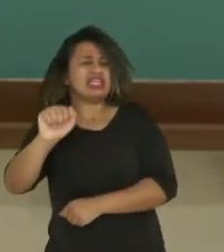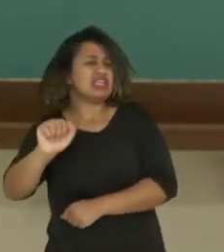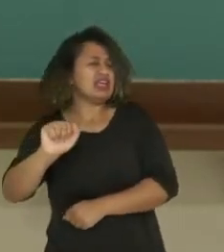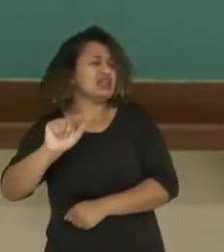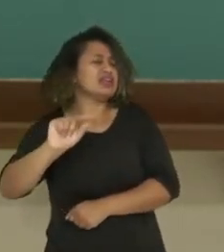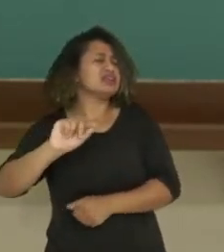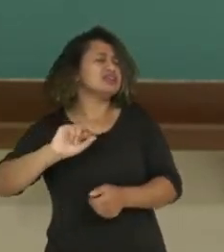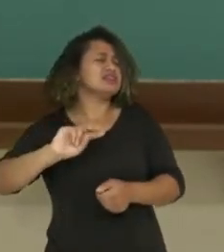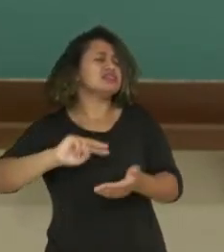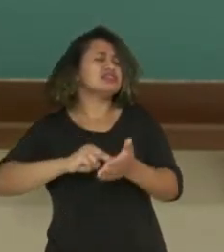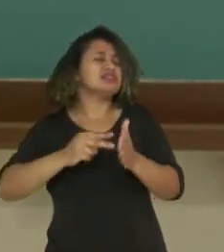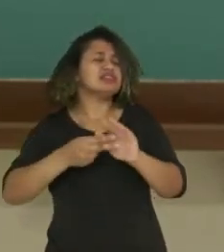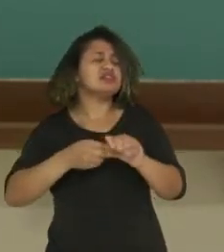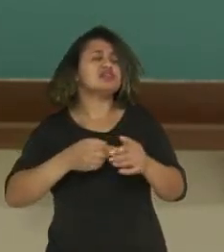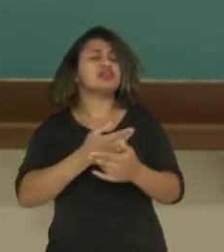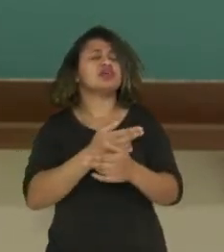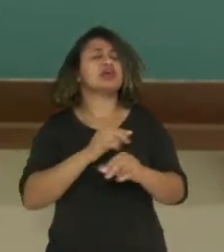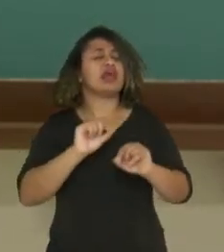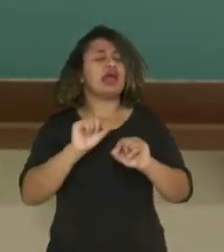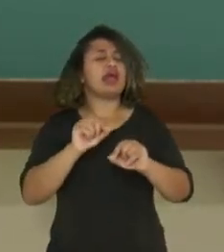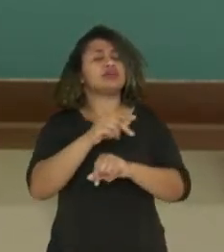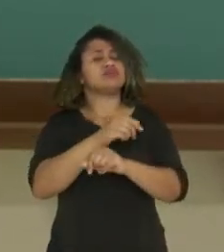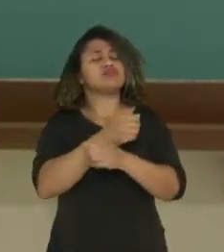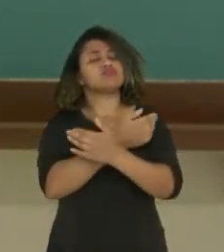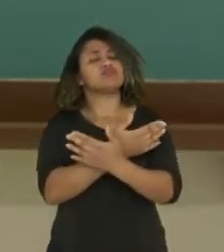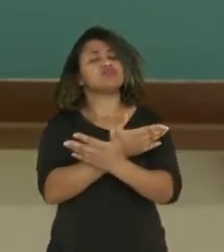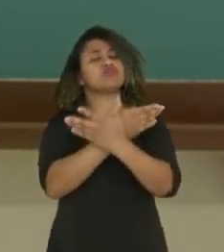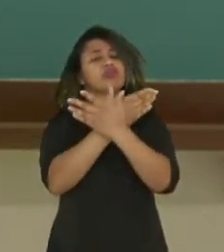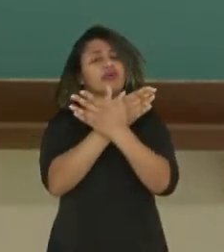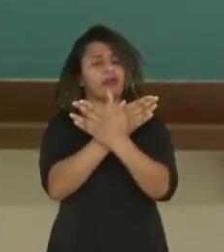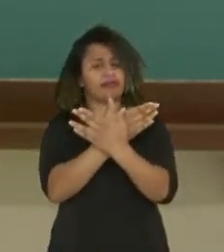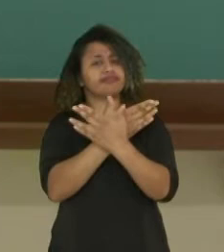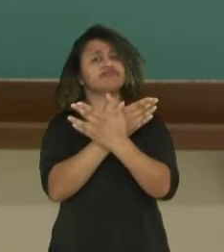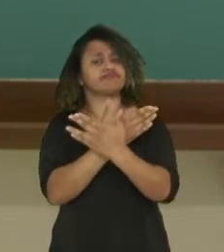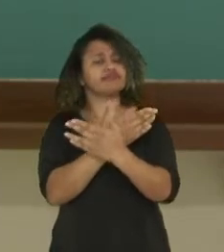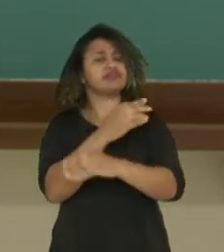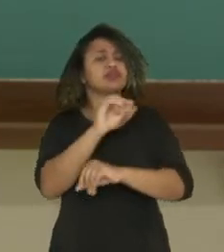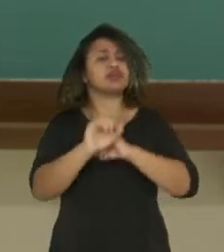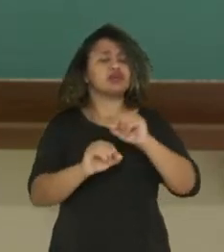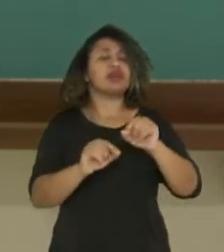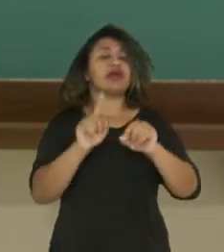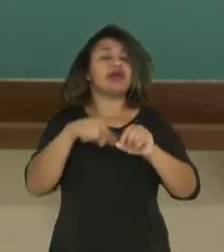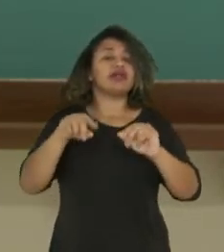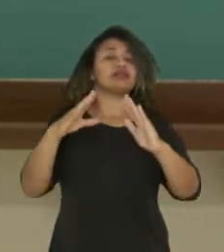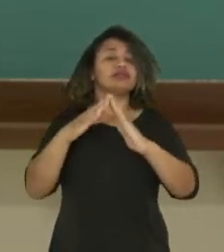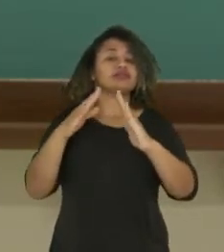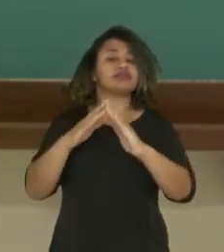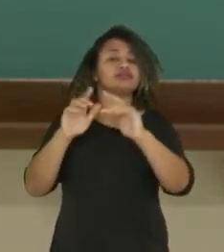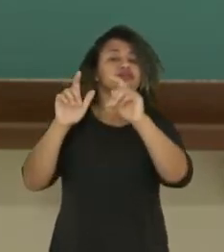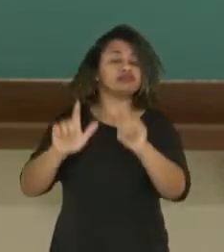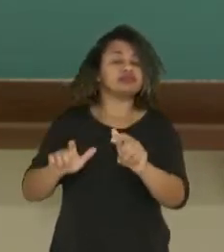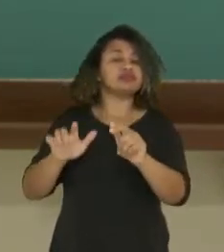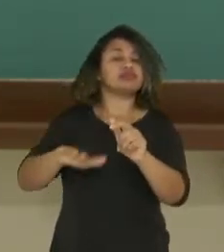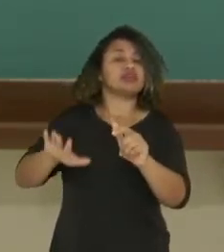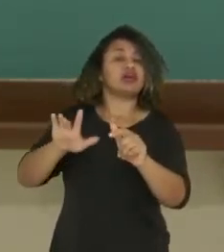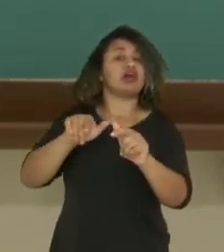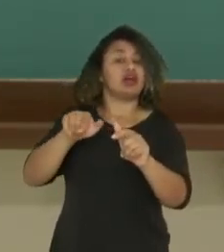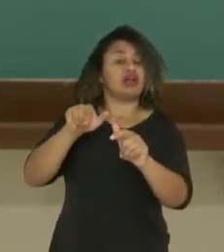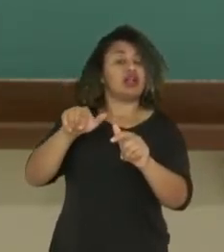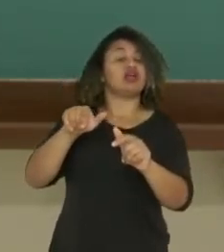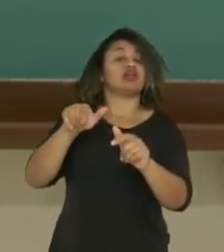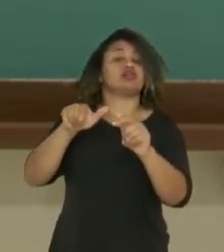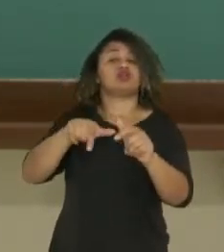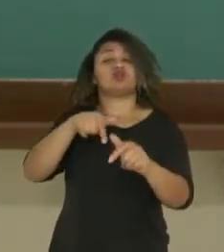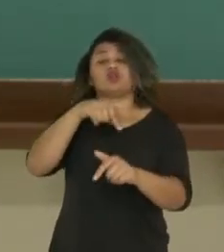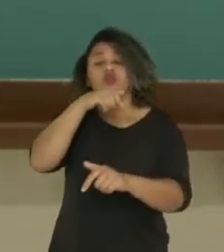Os Incas são os povos da antiguidade que habitaram esse território peruano. Recordem-se aí das